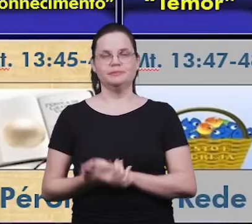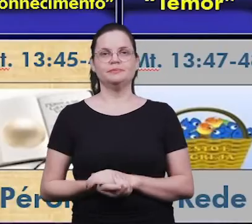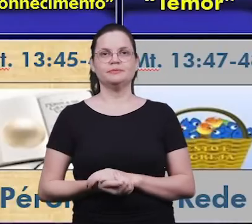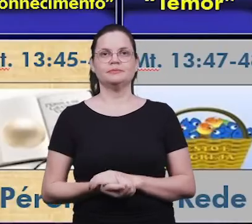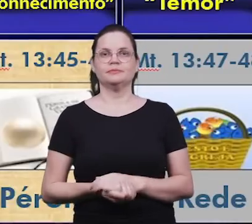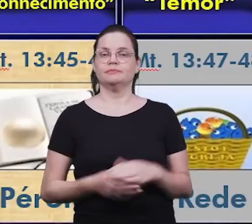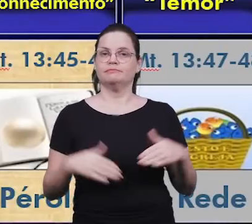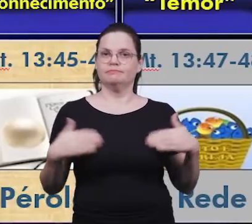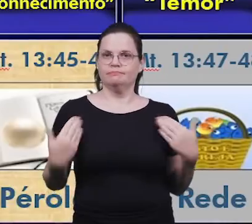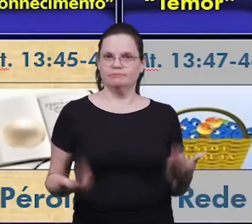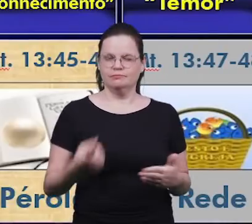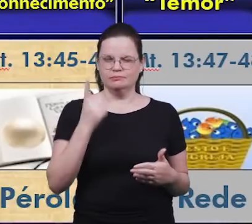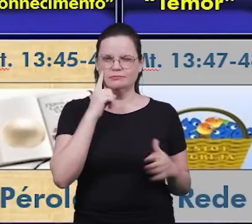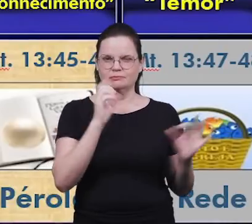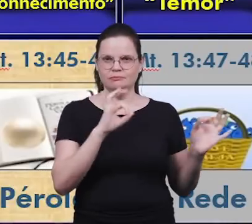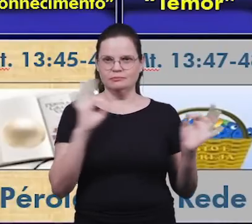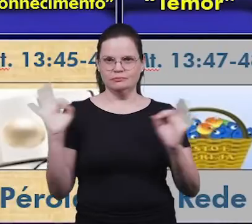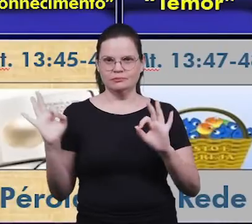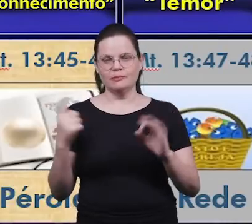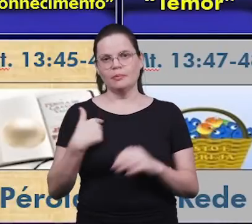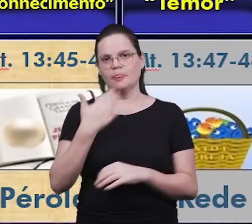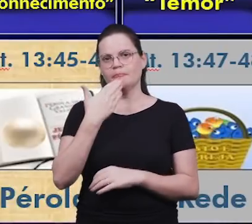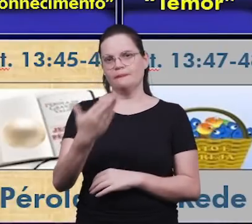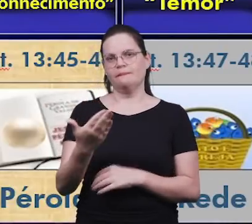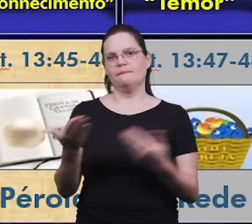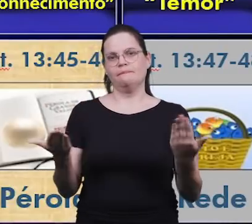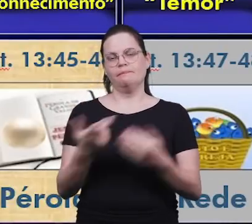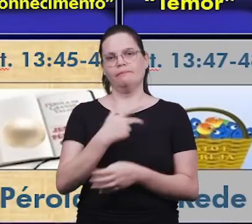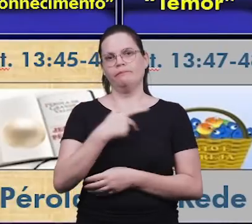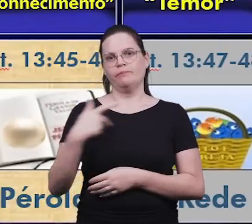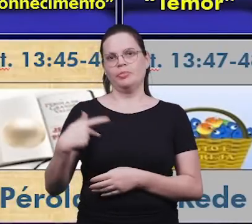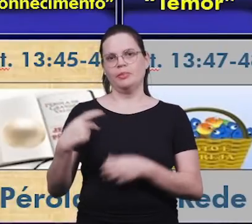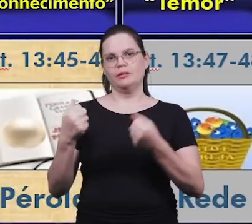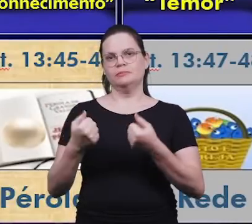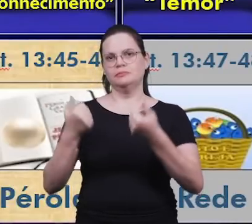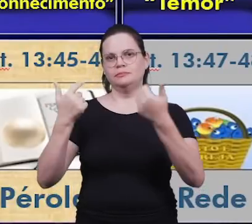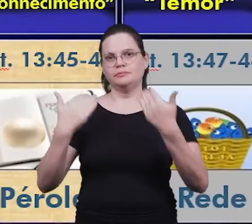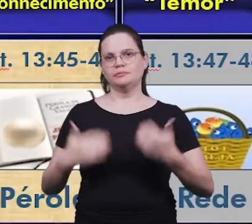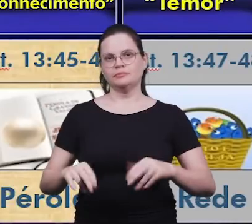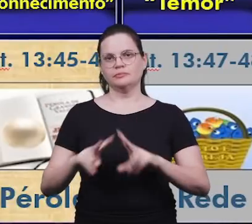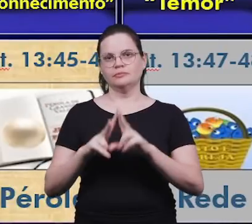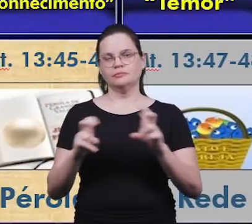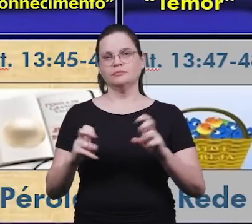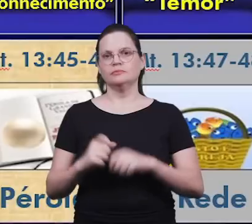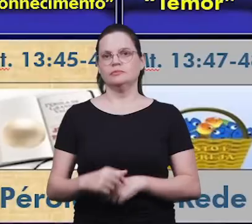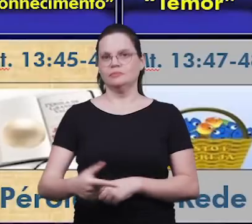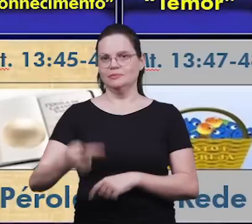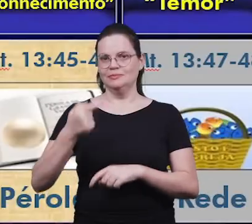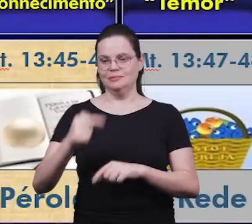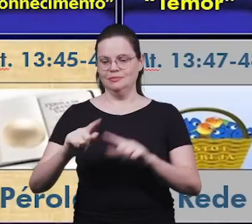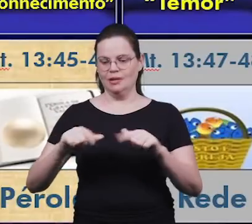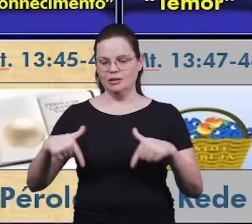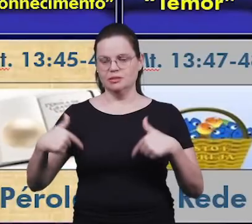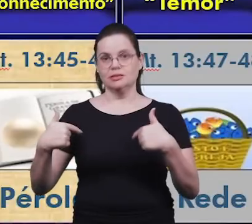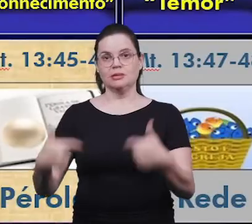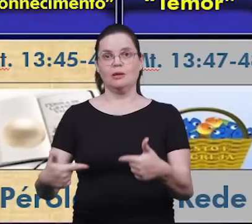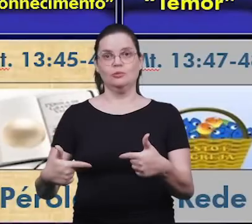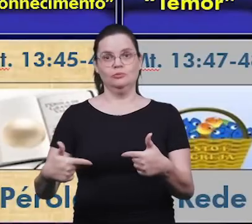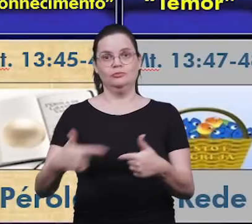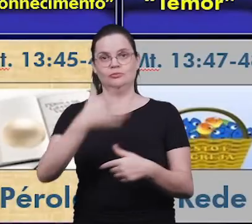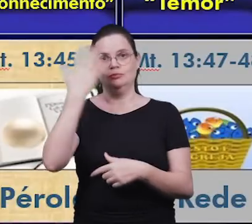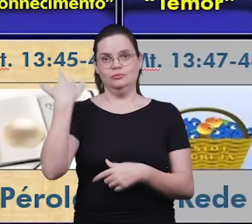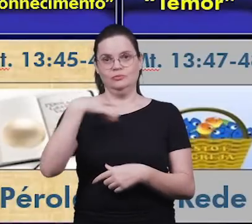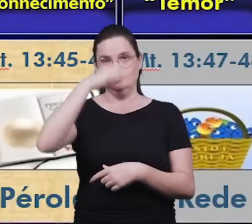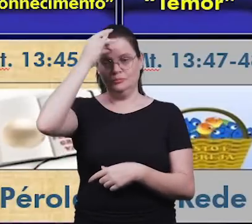que você está vendo aqui, eu vou pedir aos pastores que falem sobre essas 7 operações do Espírito de Deus na igreja